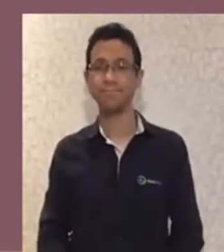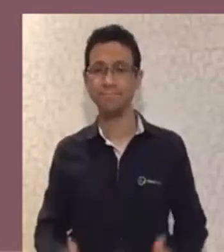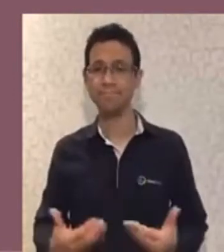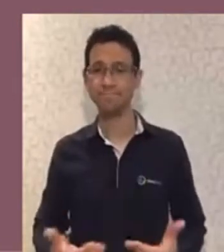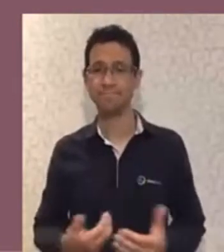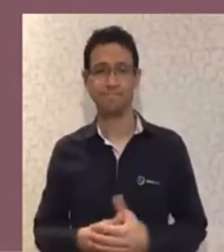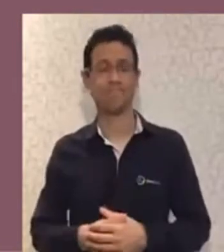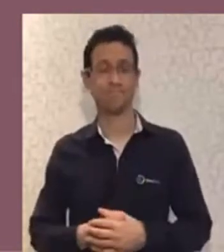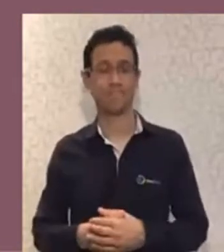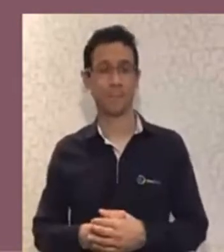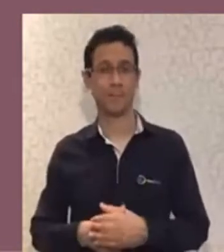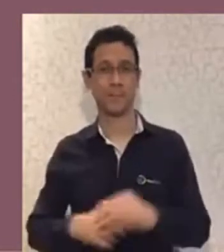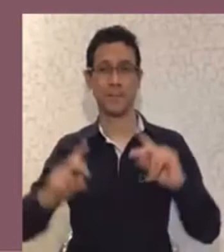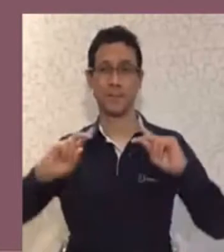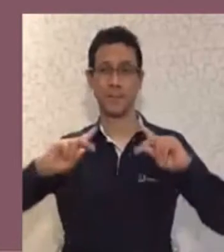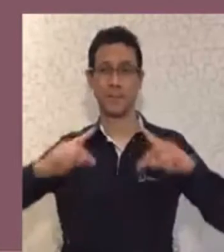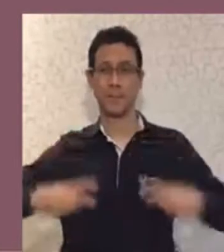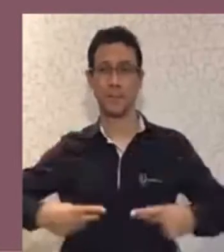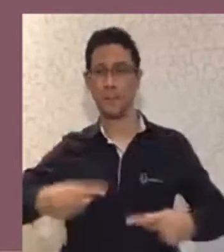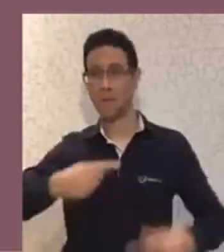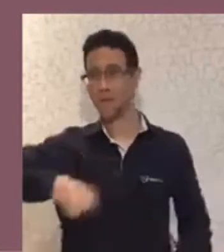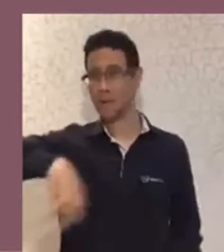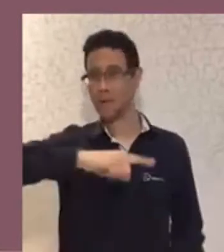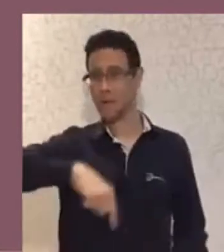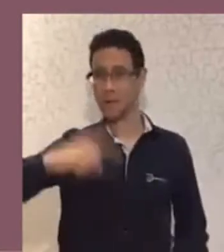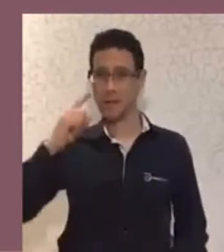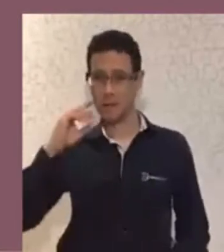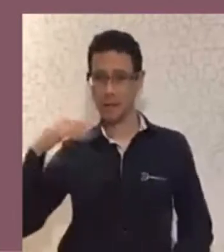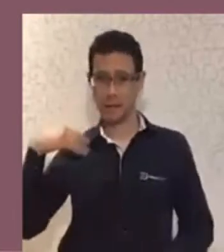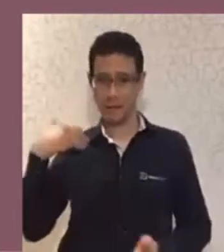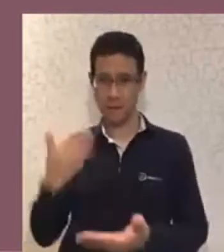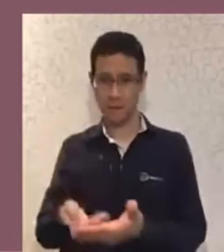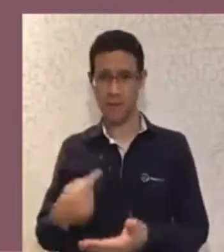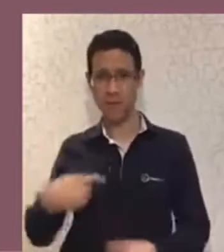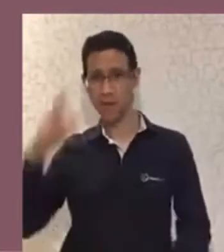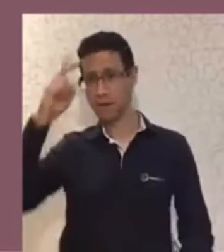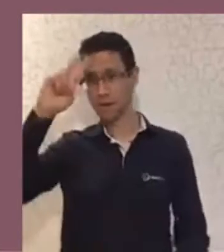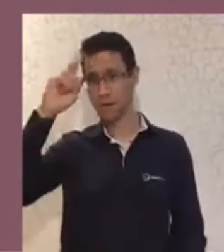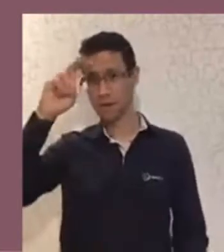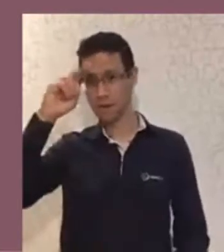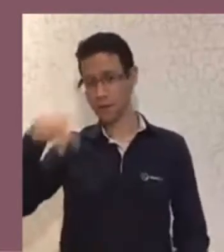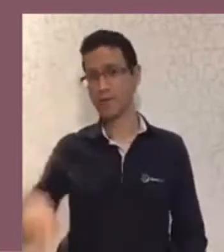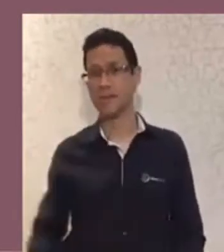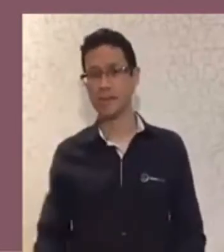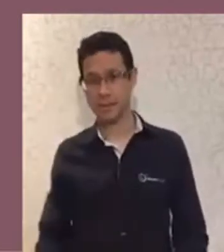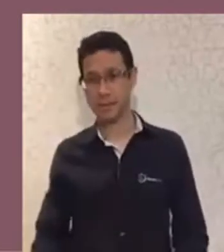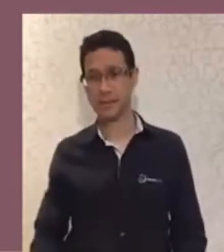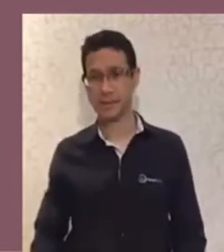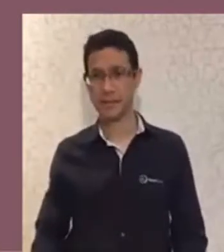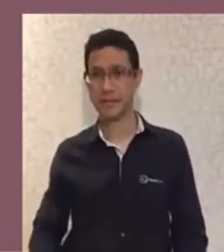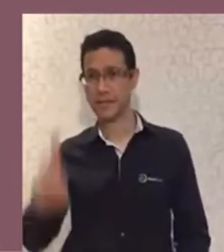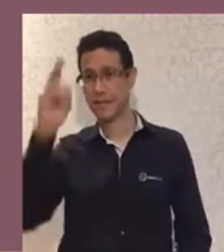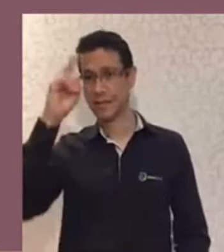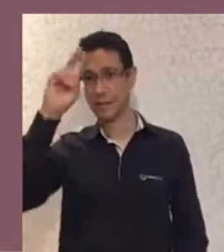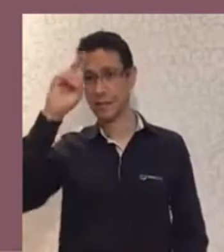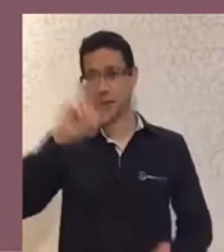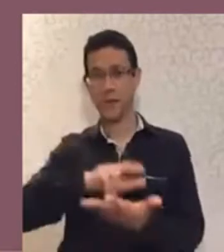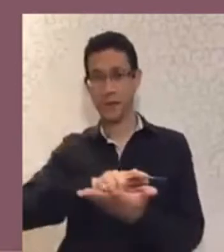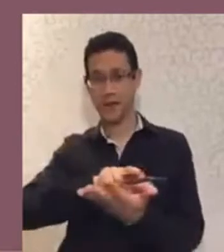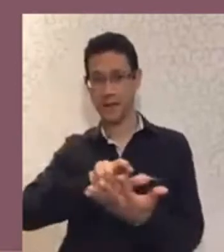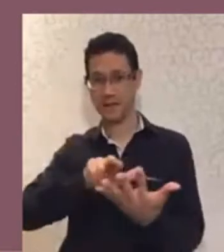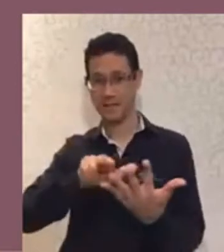seres humanos que chegaram aqui com história, com histórias, não é? Porque somos oriundos de